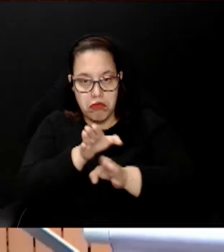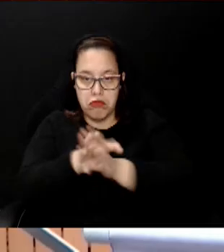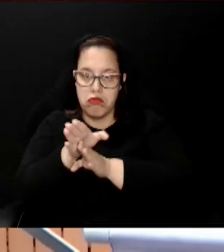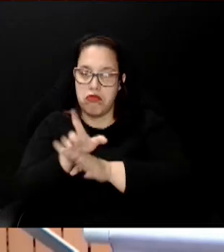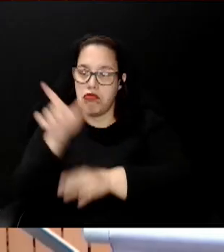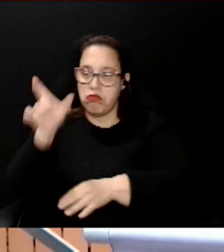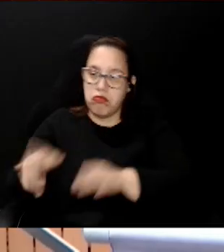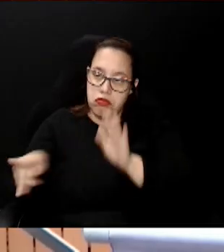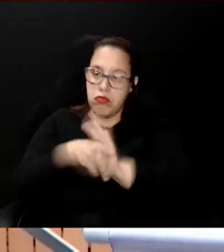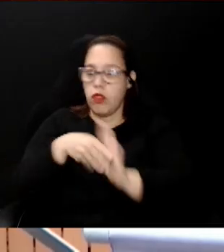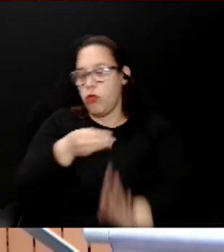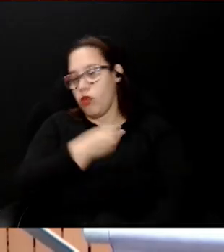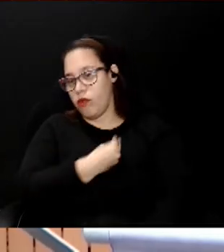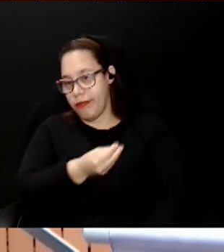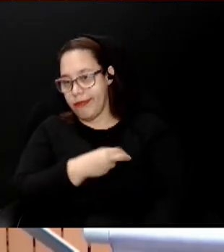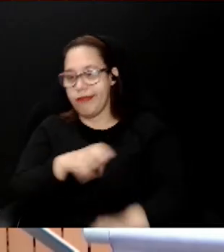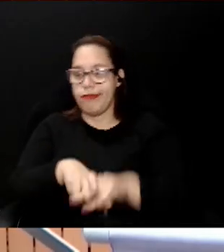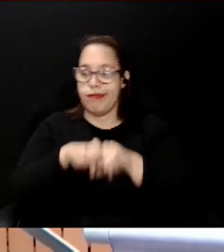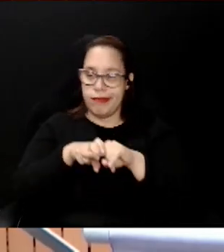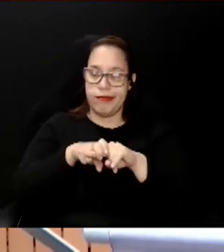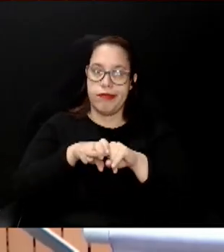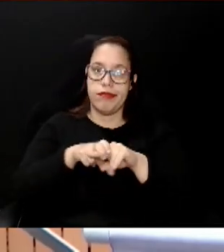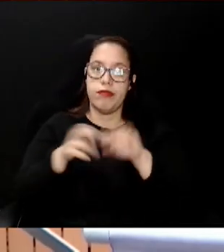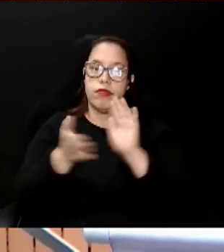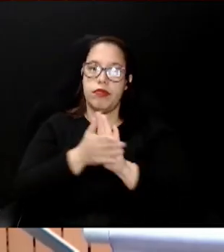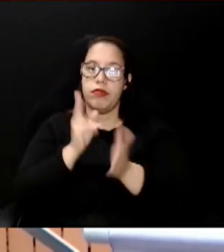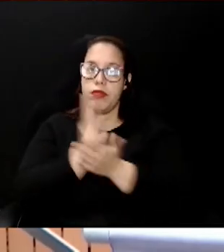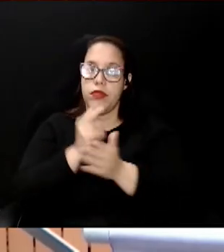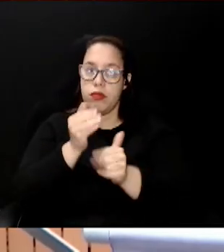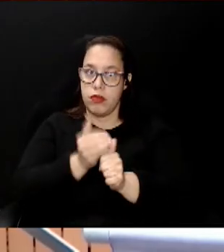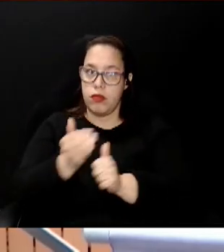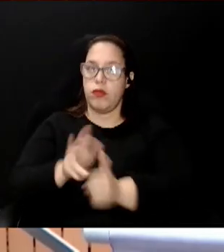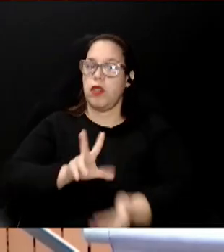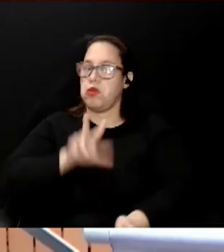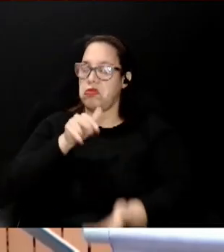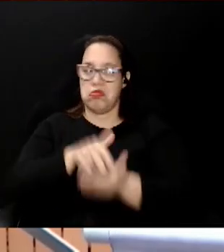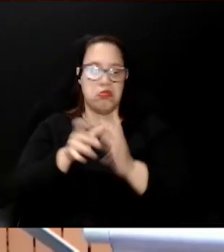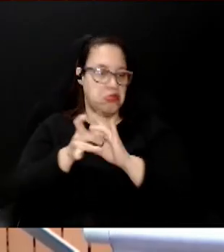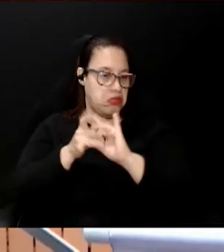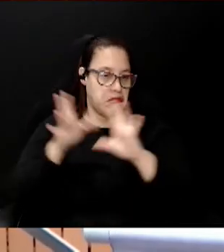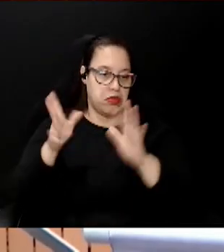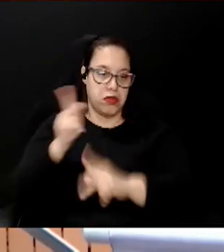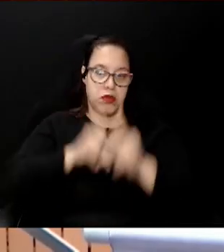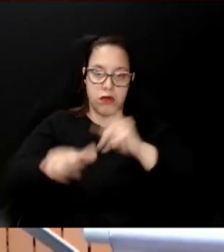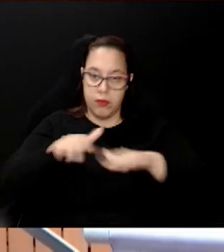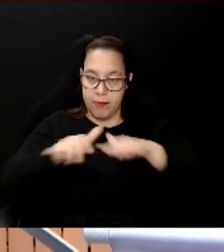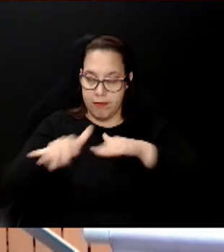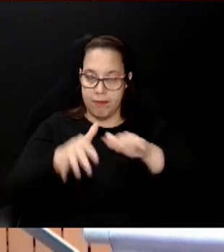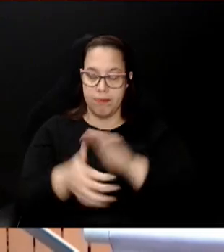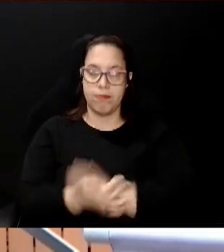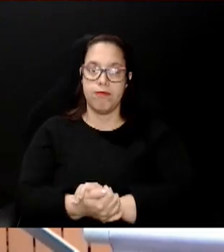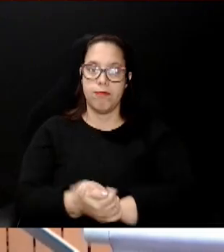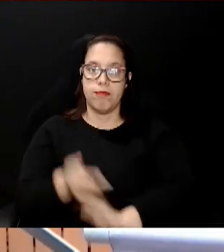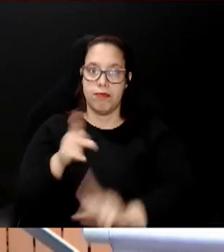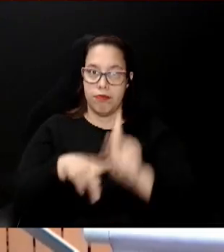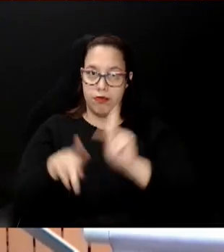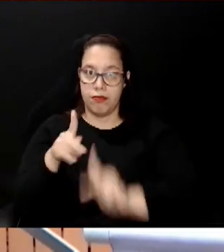vida. Por isso, colocava sempre seu gabinete a serviço da mobilização popular.